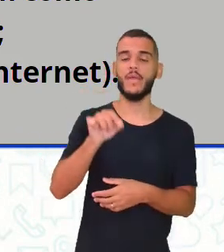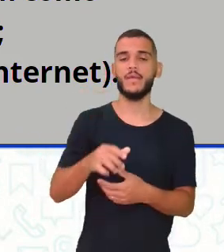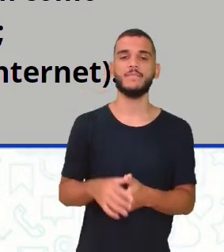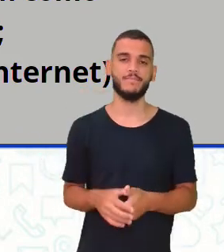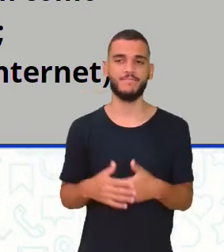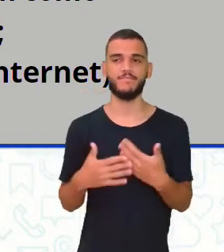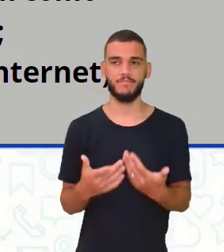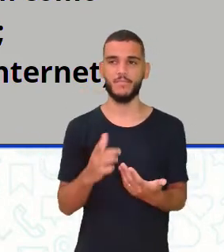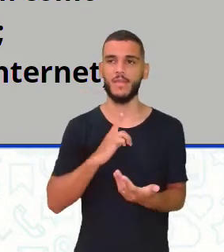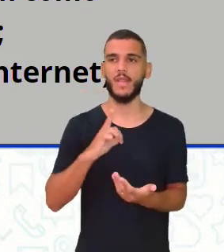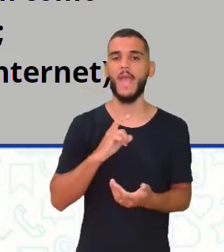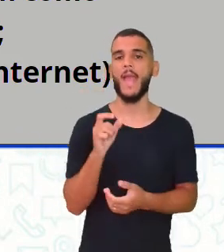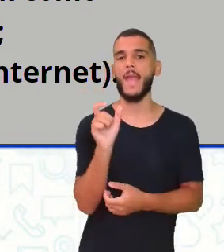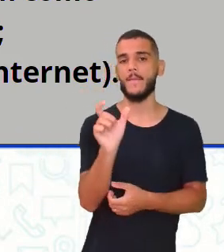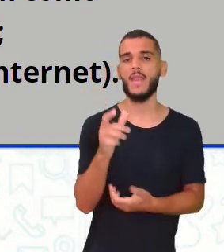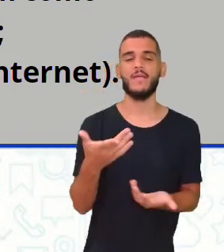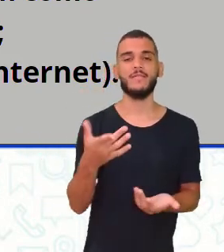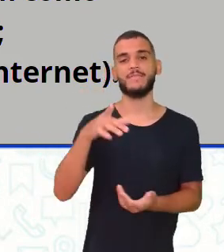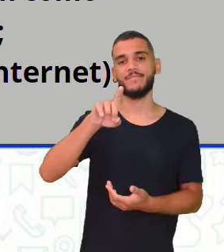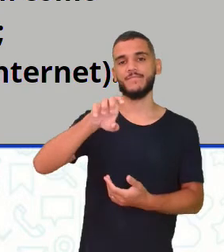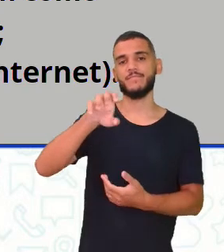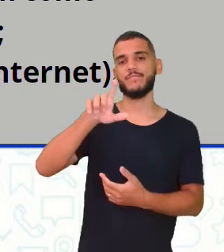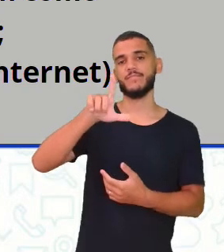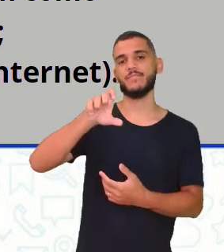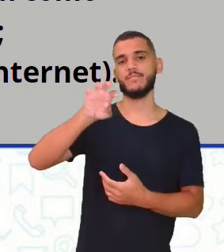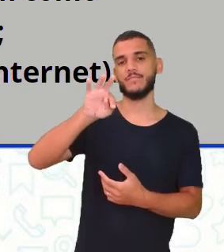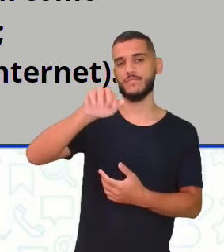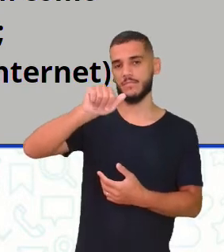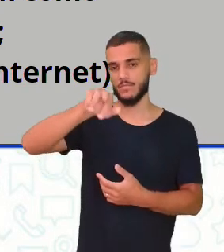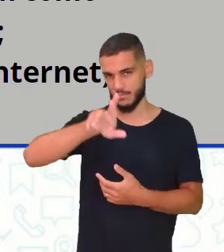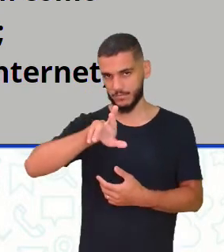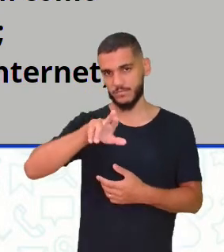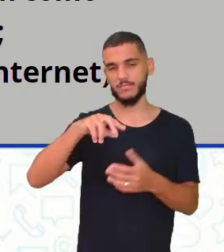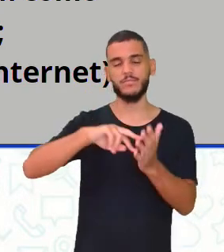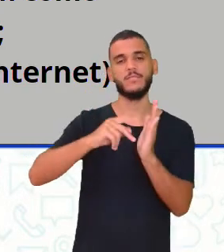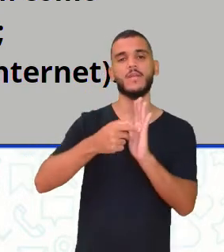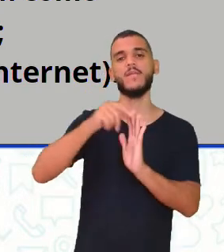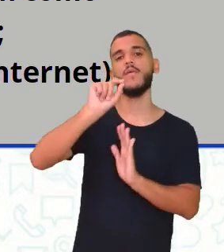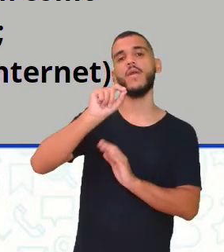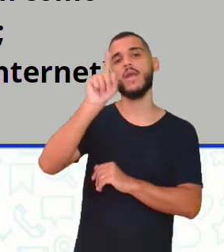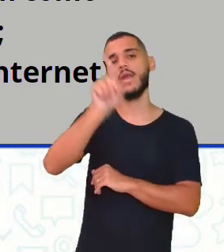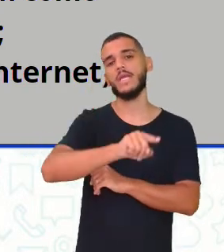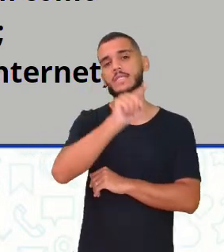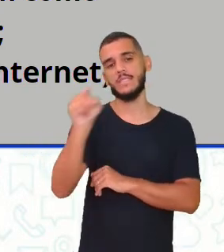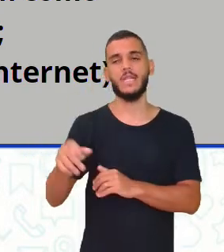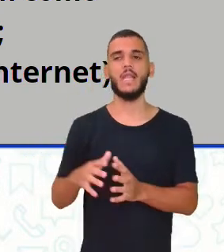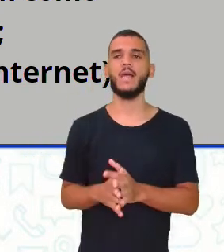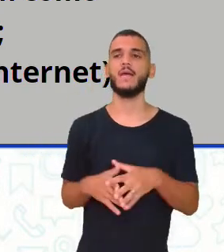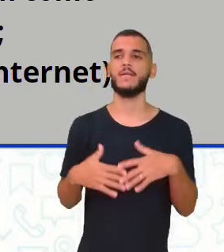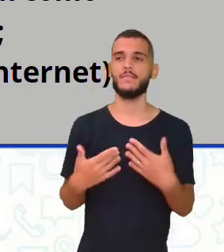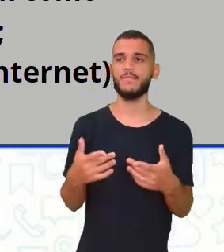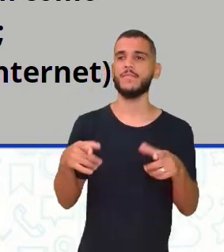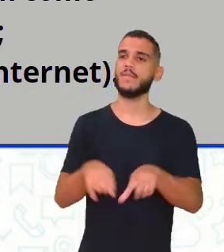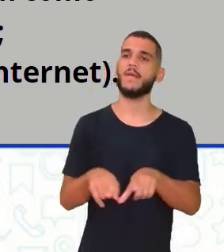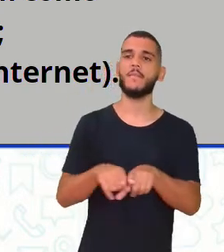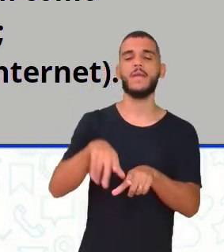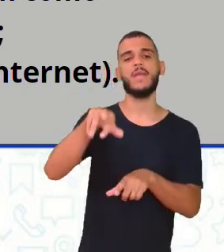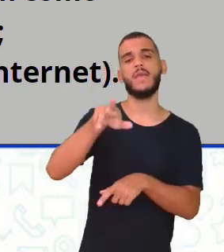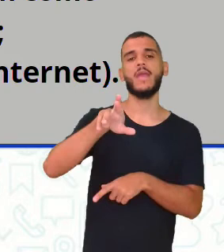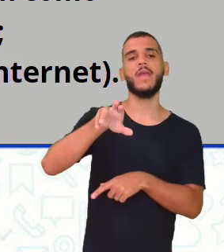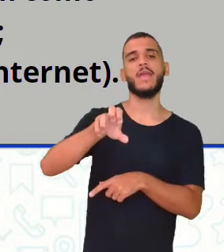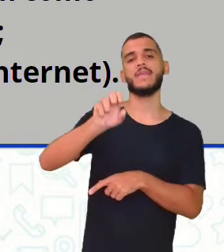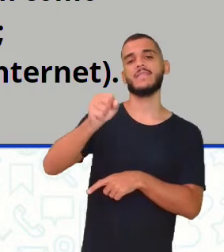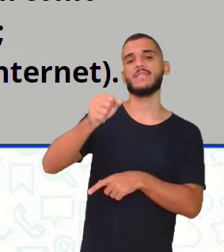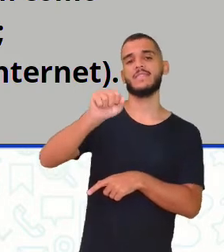palavra deletar, não é? Que é cancelar, não é? Então, reset, não é? Reseta aí o teu